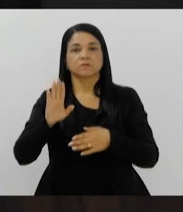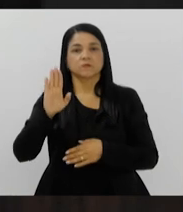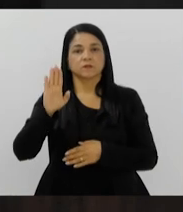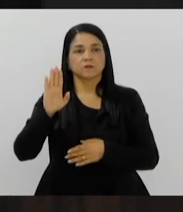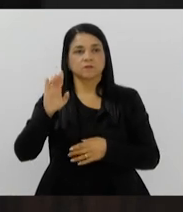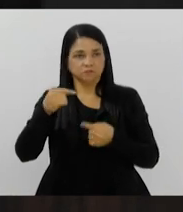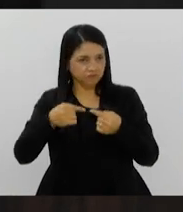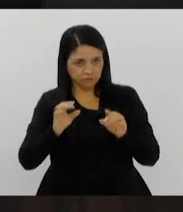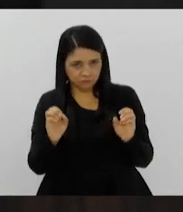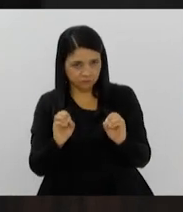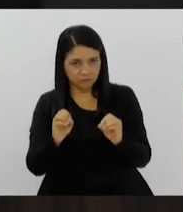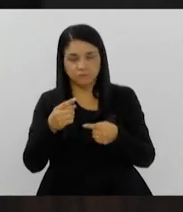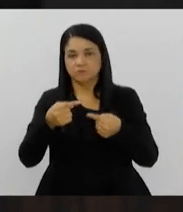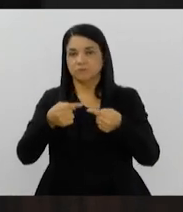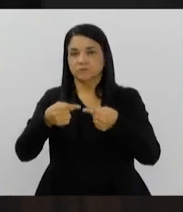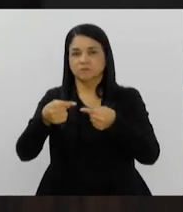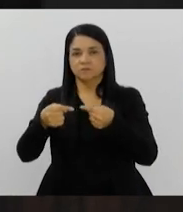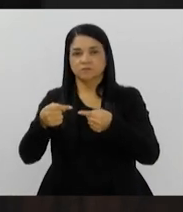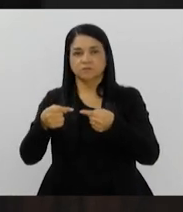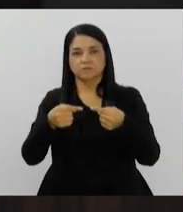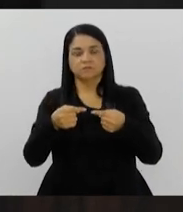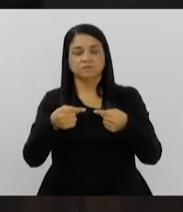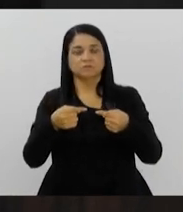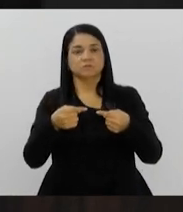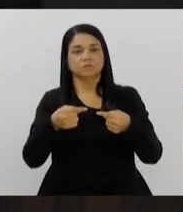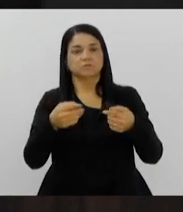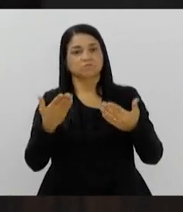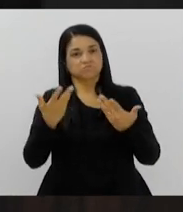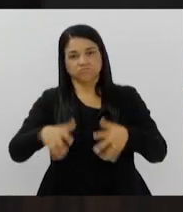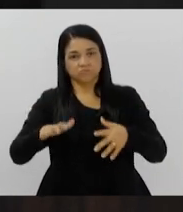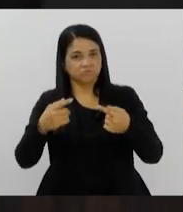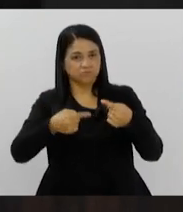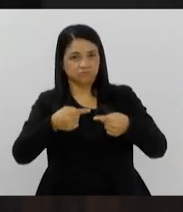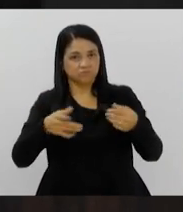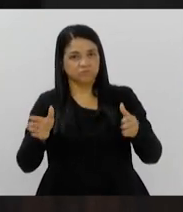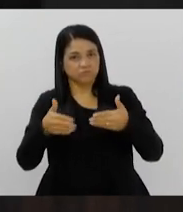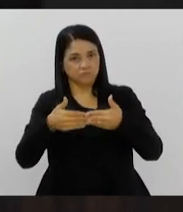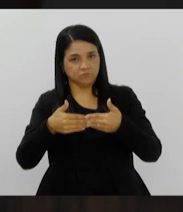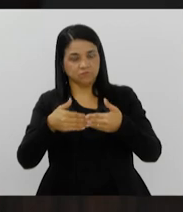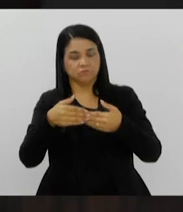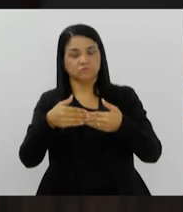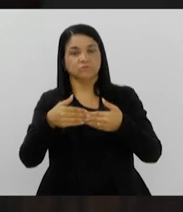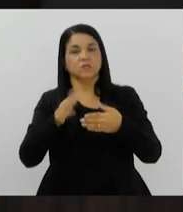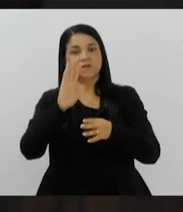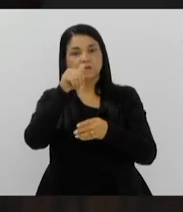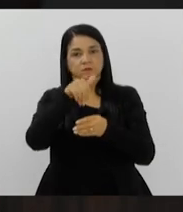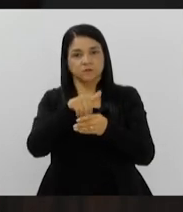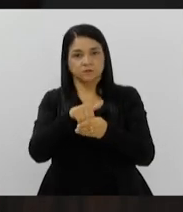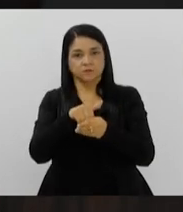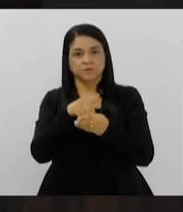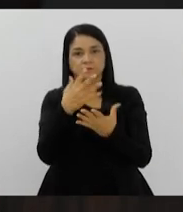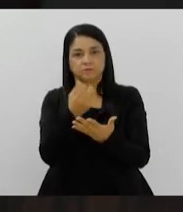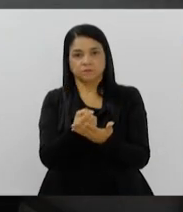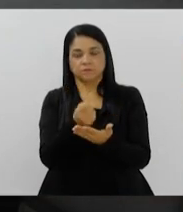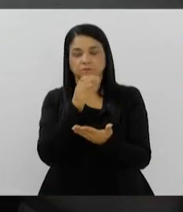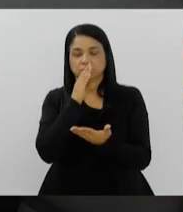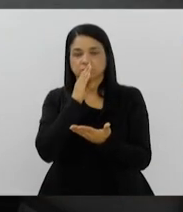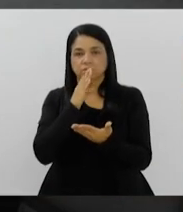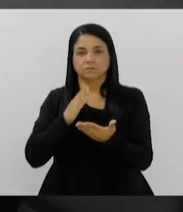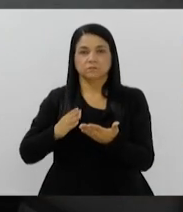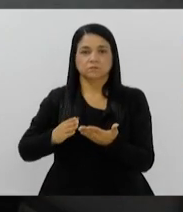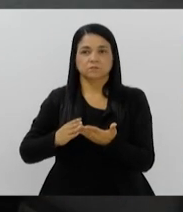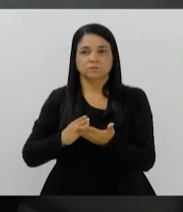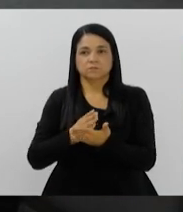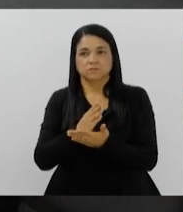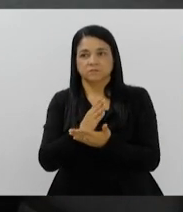Não. Em discussão, não havendo quem queira discutir, encerrada a discussão. Em votação, os senhores que aprovam permaneçam